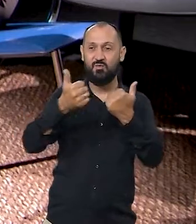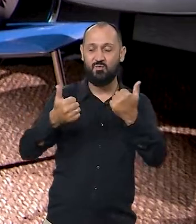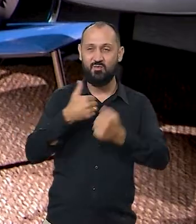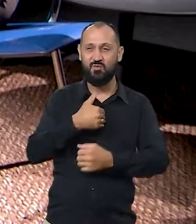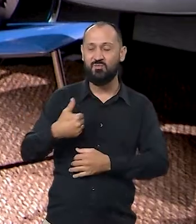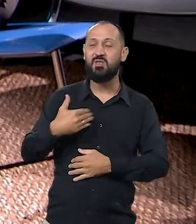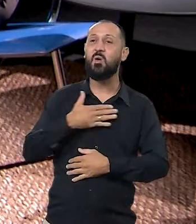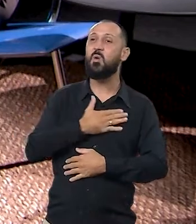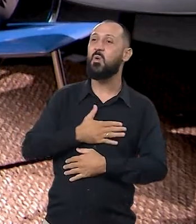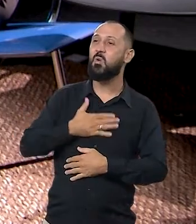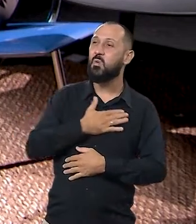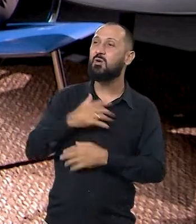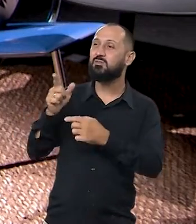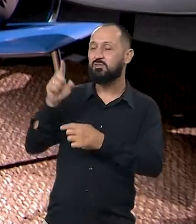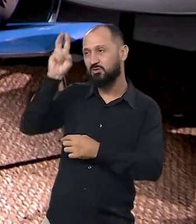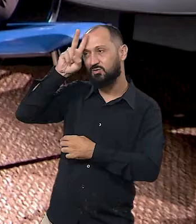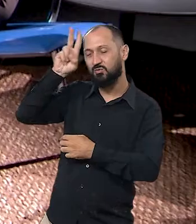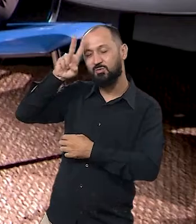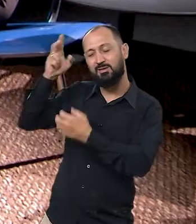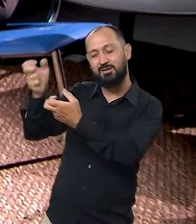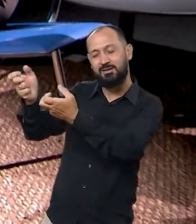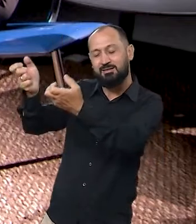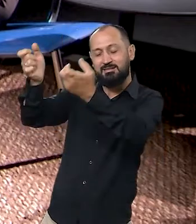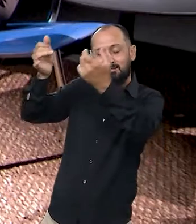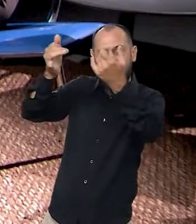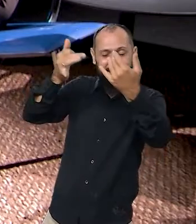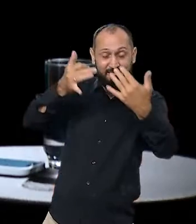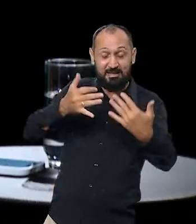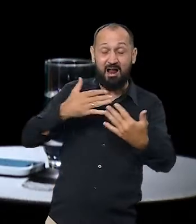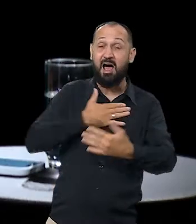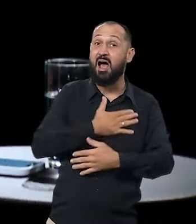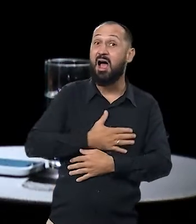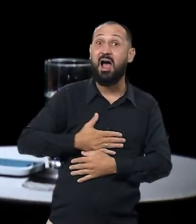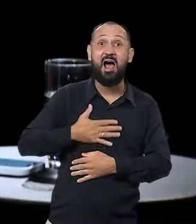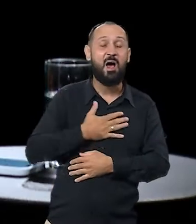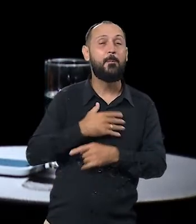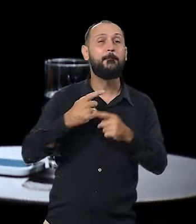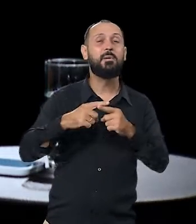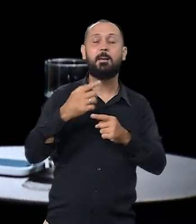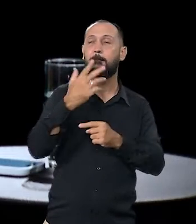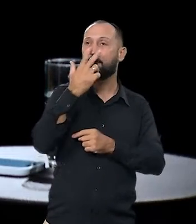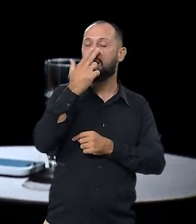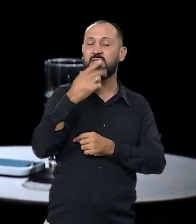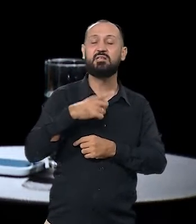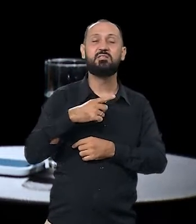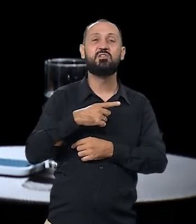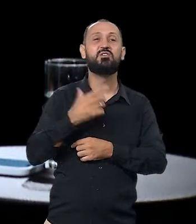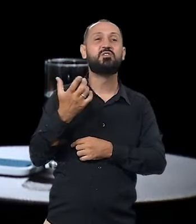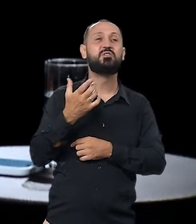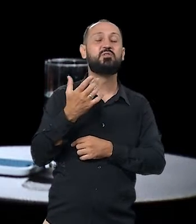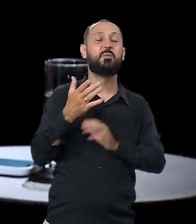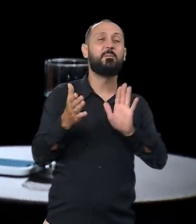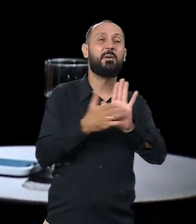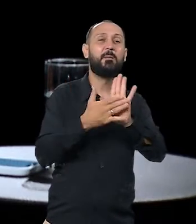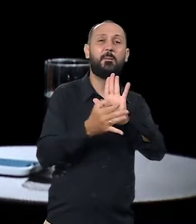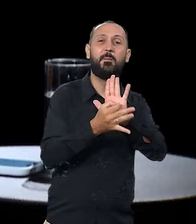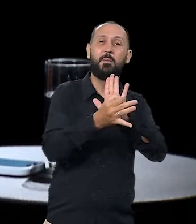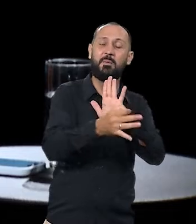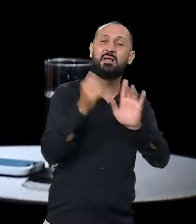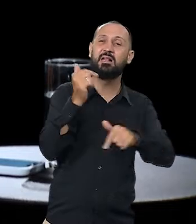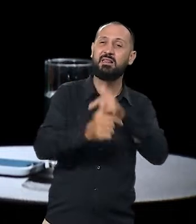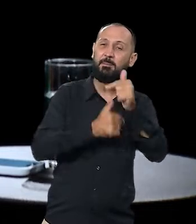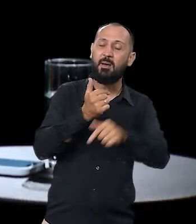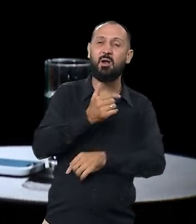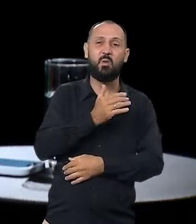E eu particularmente gosto muito da sua história e da sua trajetória, porque eu sinto que existe um propósito, né, que é feito